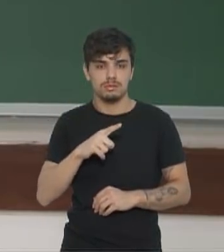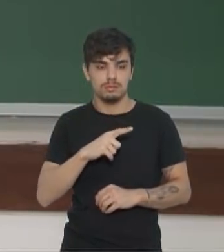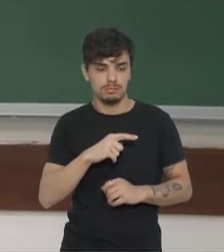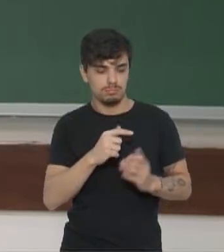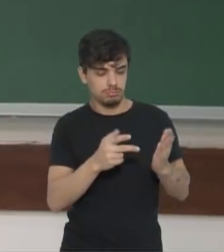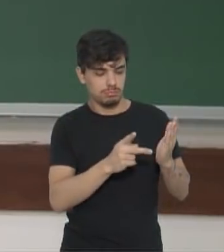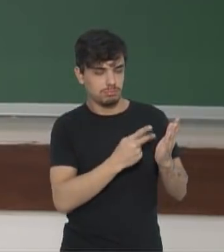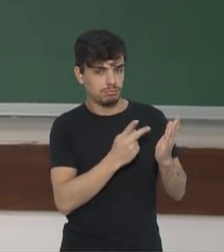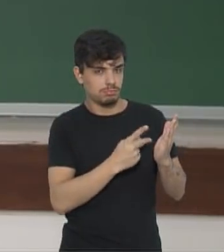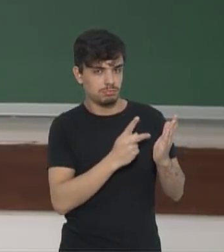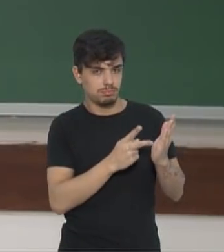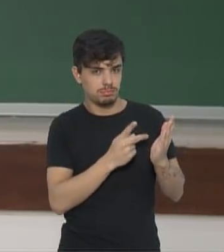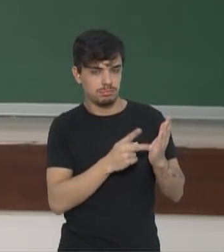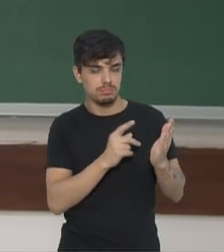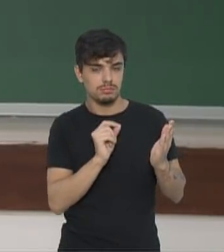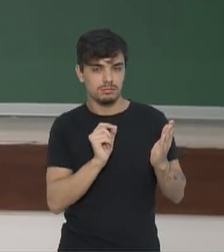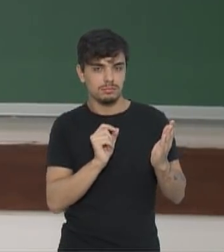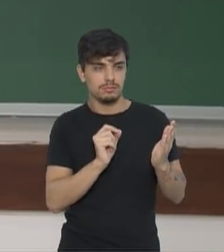página,